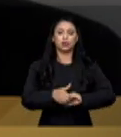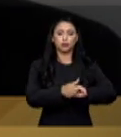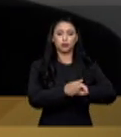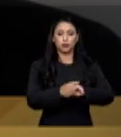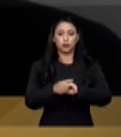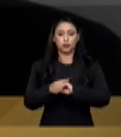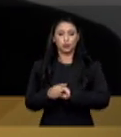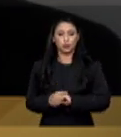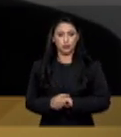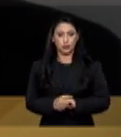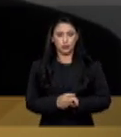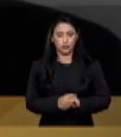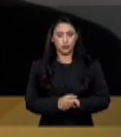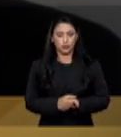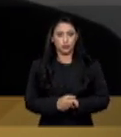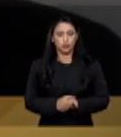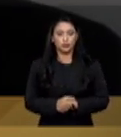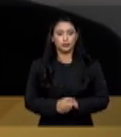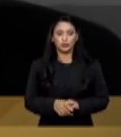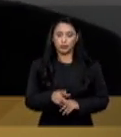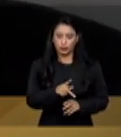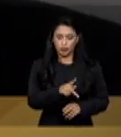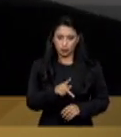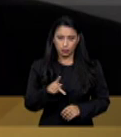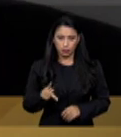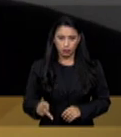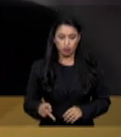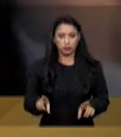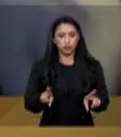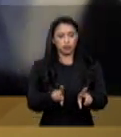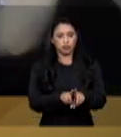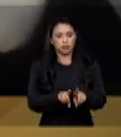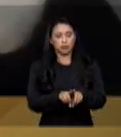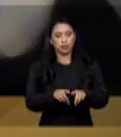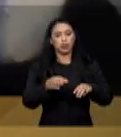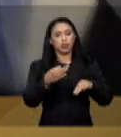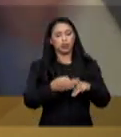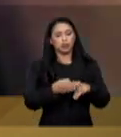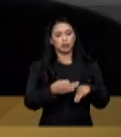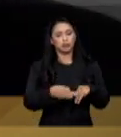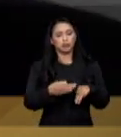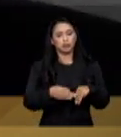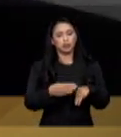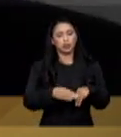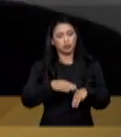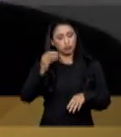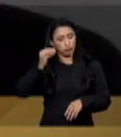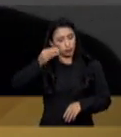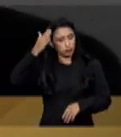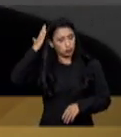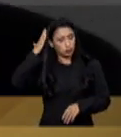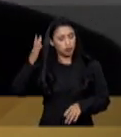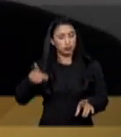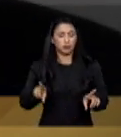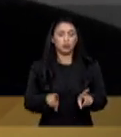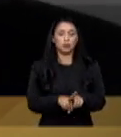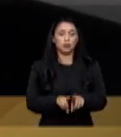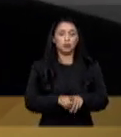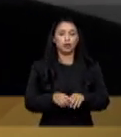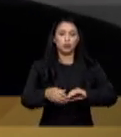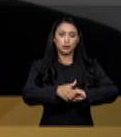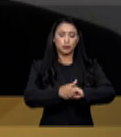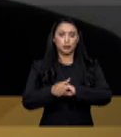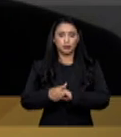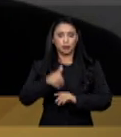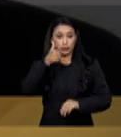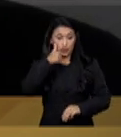Cumprimento Vossa Excelência, ministro Luiz Fux. Cumprimento as eminentes ministras